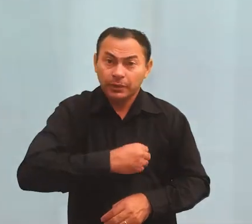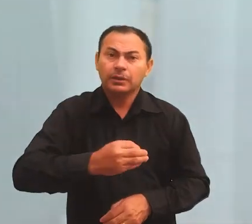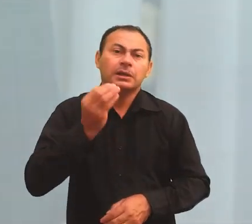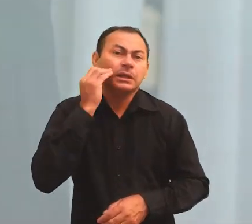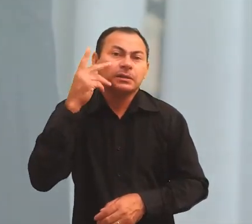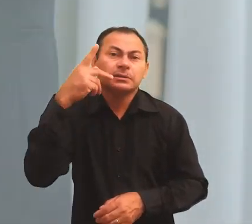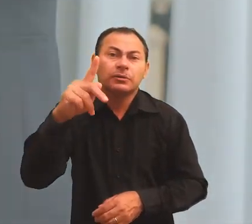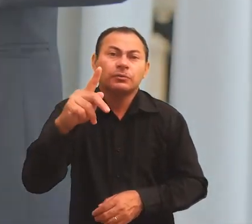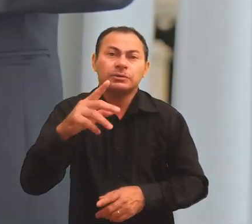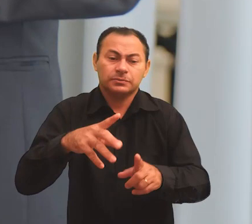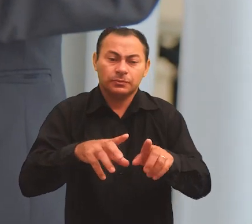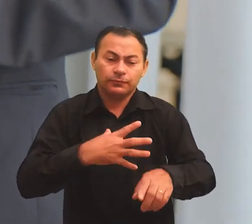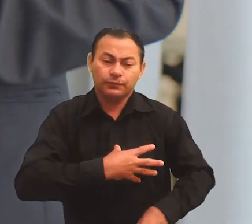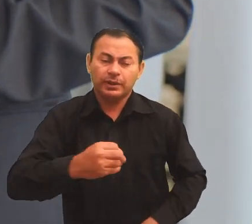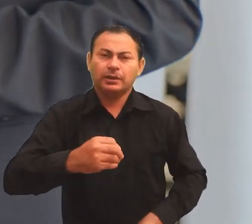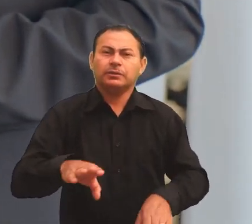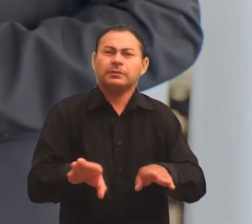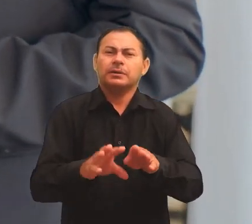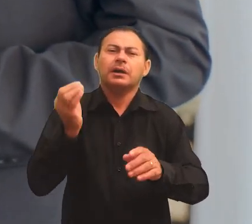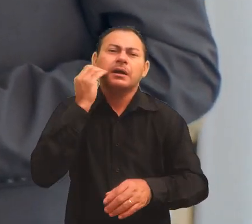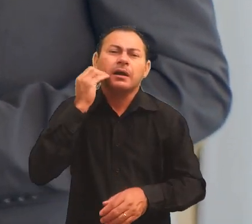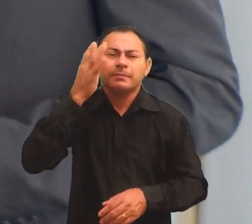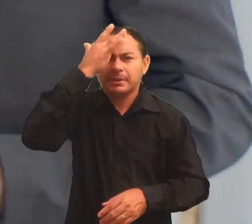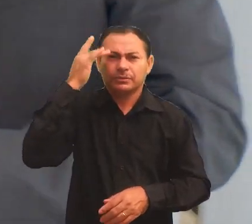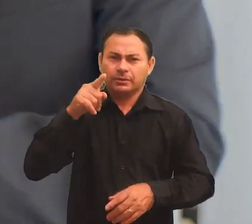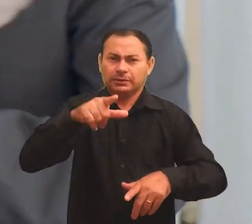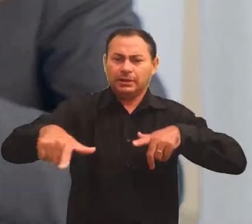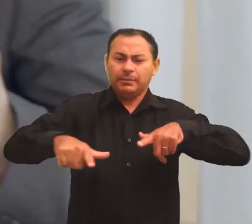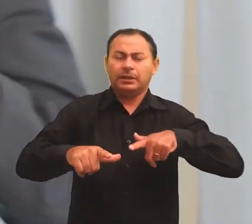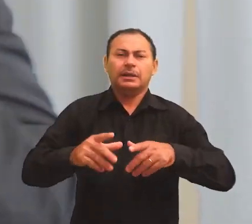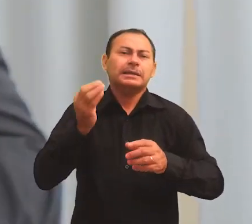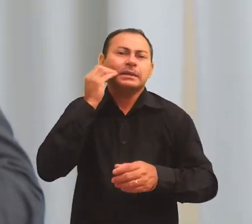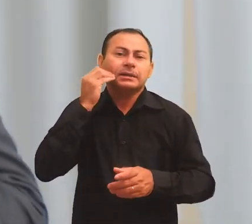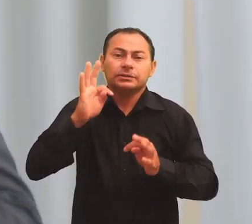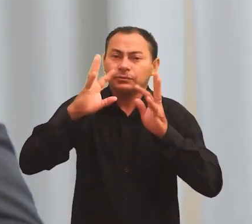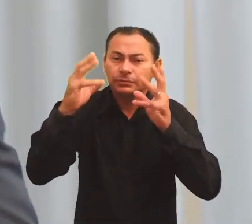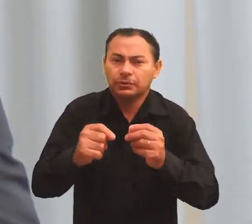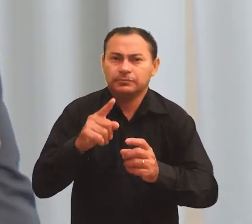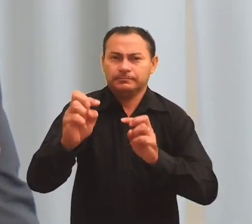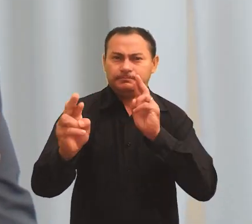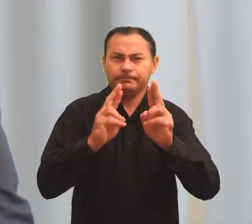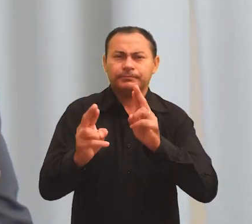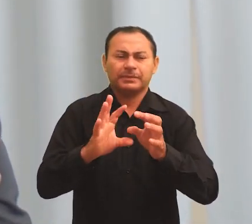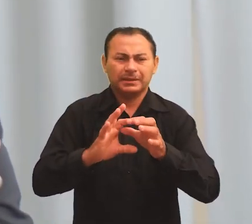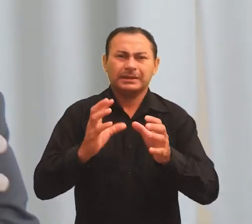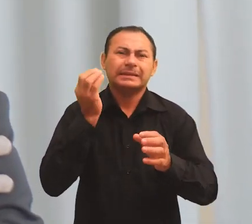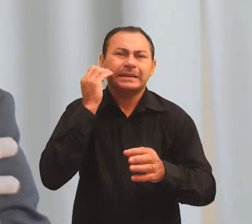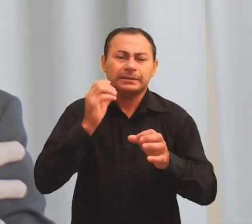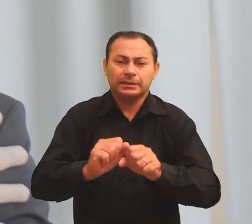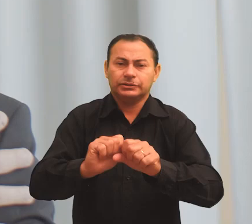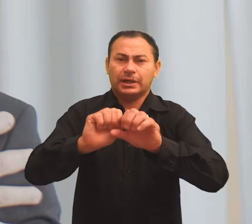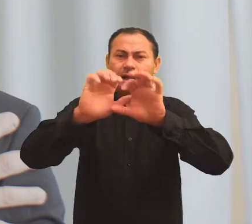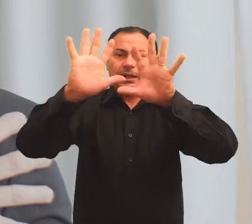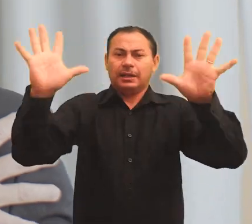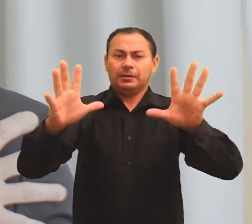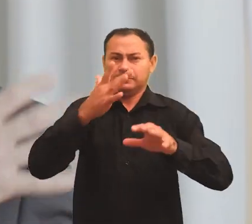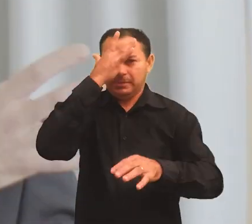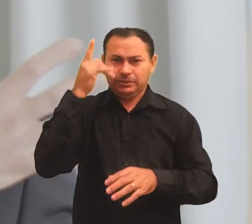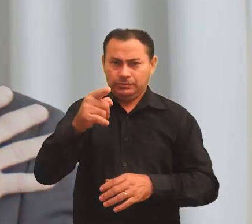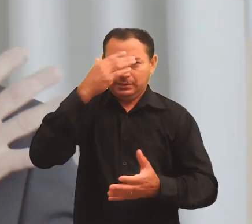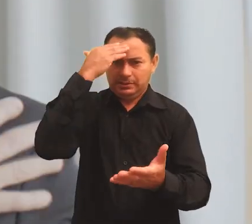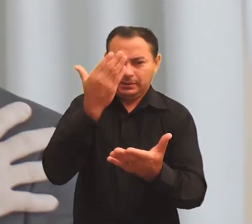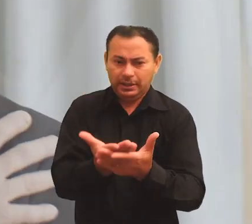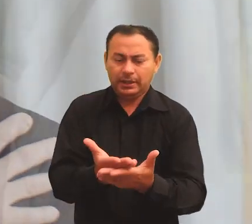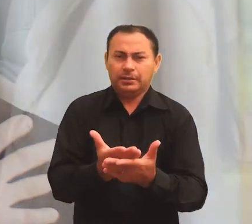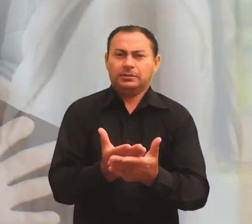tente isso com as pessoas com quem você trabalha, tente com todos com quem você se relaciona. Tente deixar claro para estas pessoas que